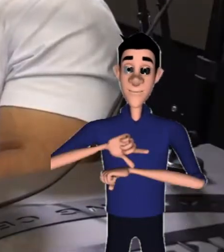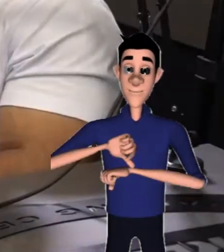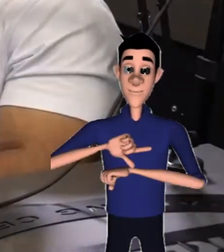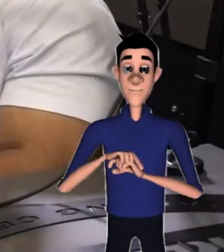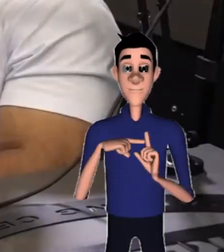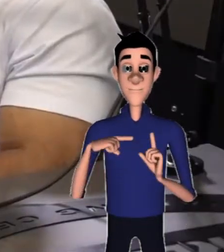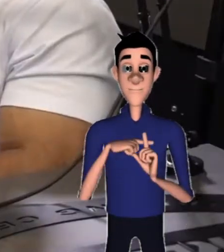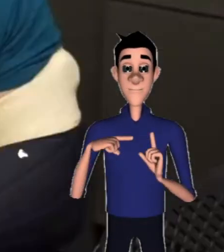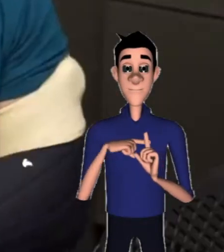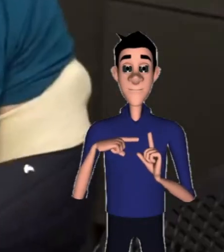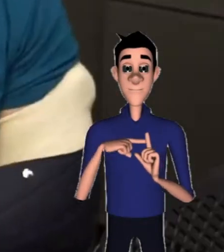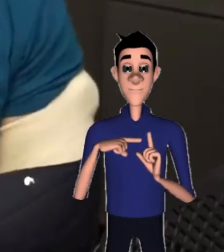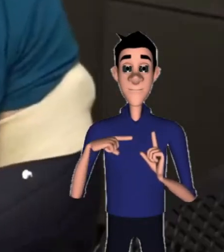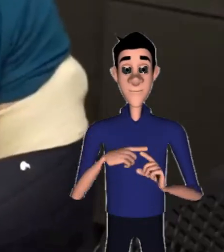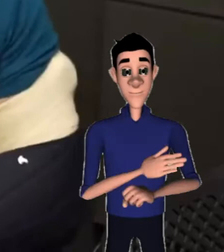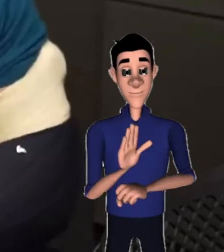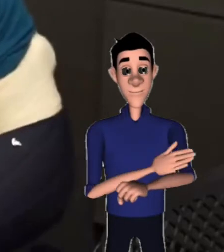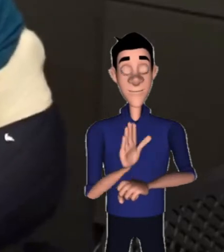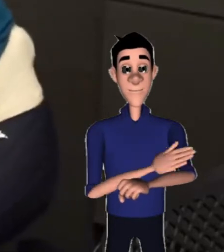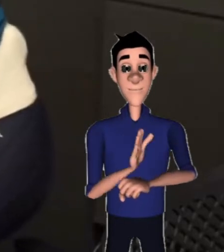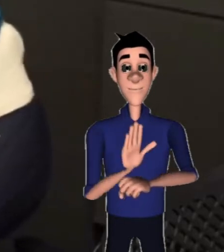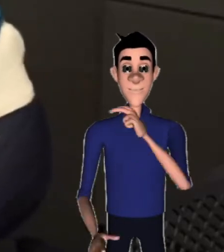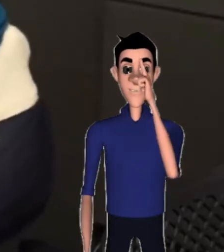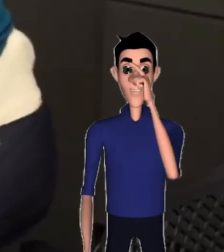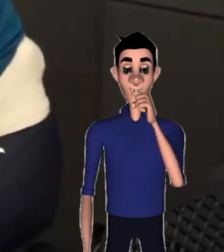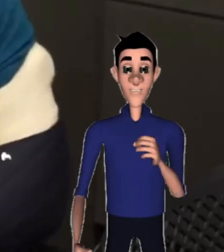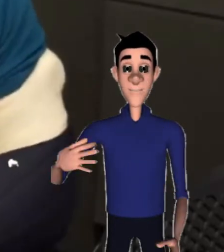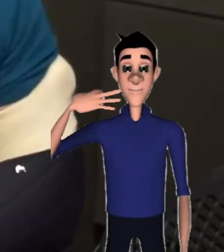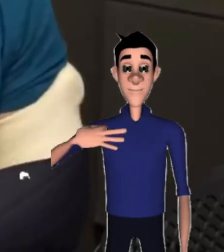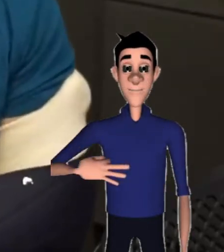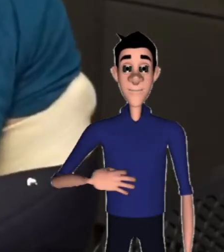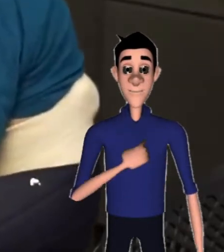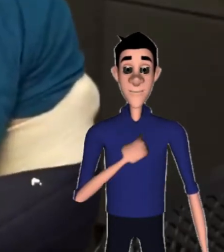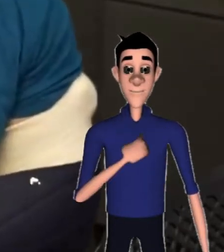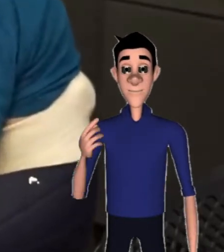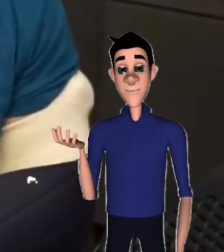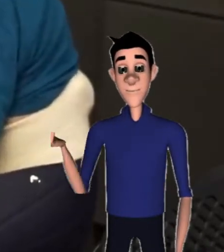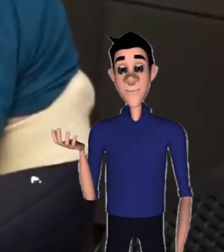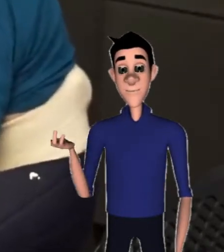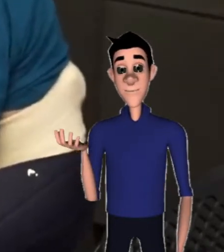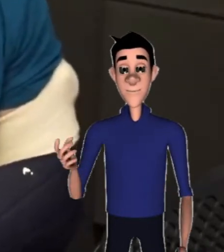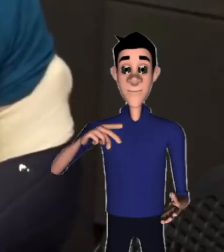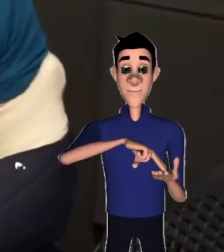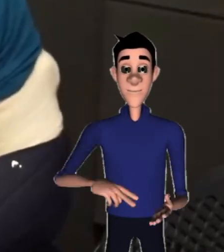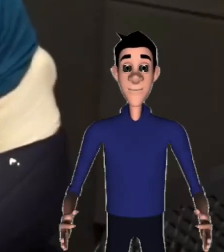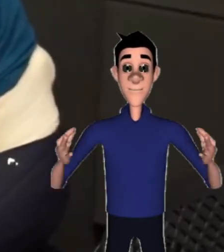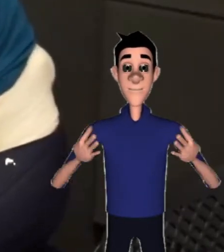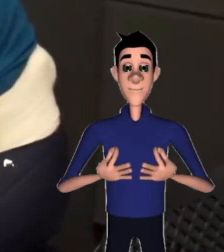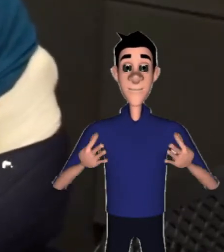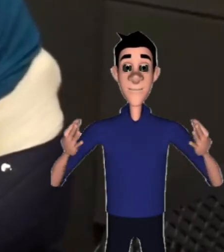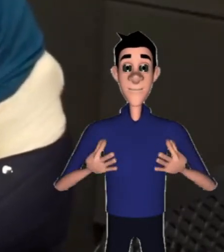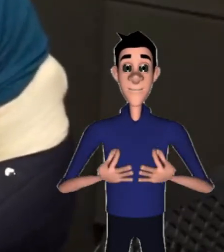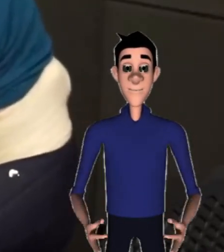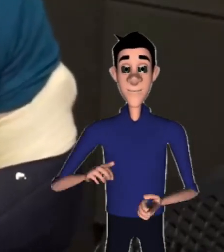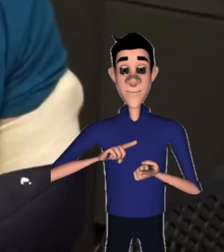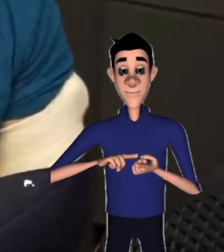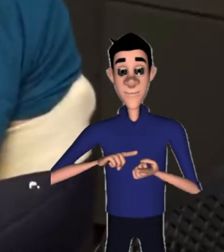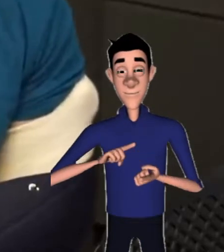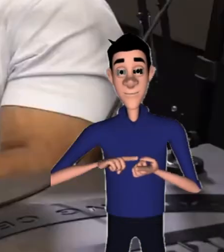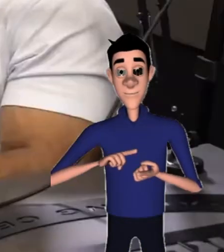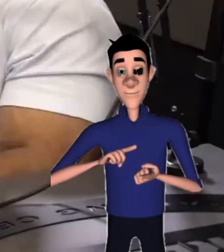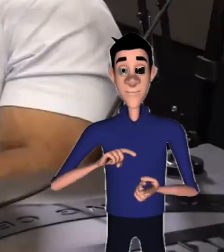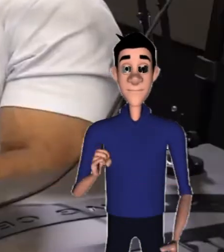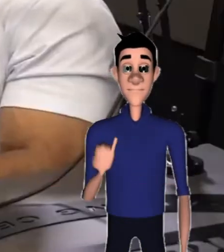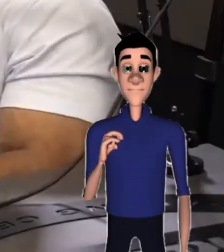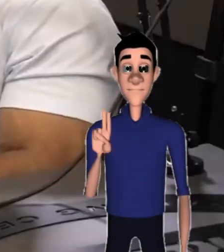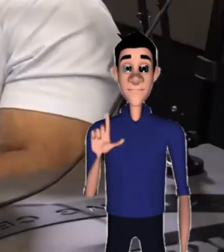de treino forte. É exatamente isso onde eu queria chegar. Perfeito. Mas também, Júlio, 10 anos nós trabalhamos juntos. Puta que pariu, não tem